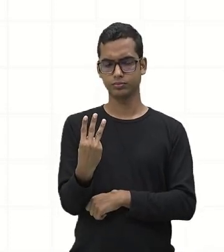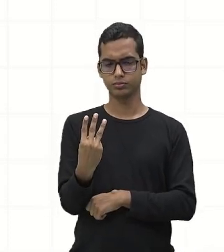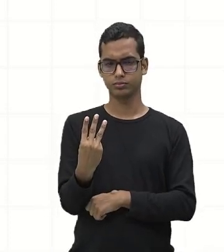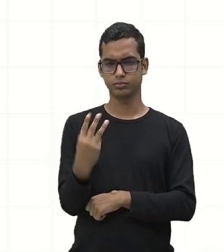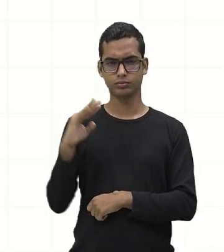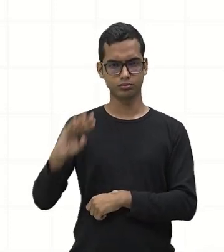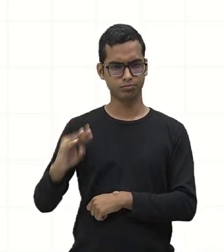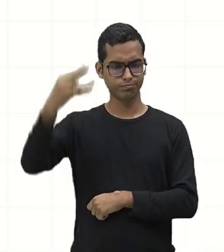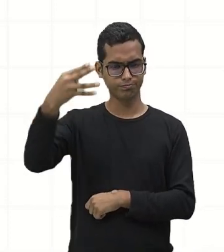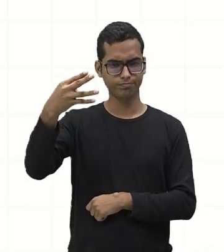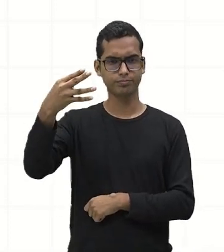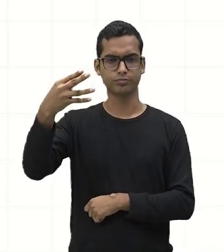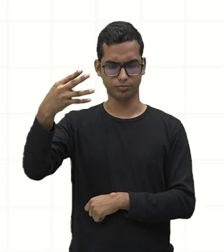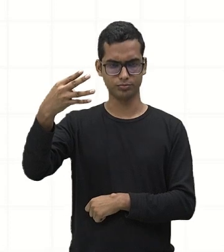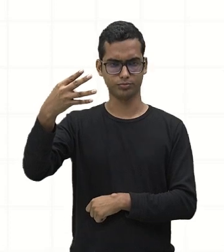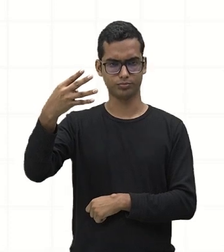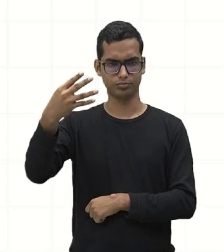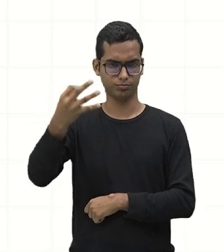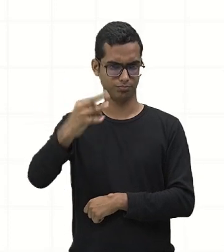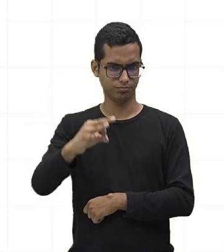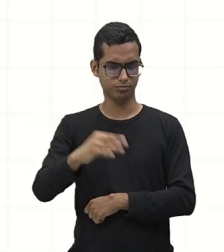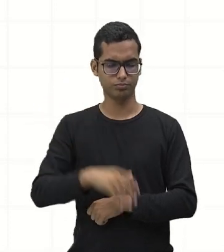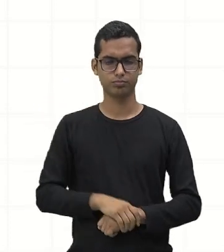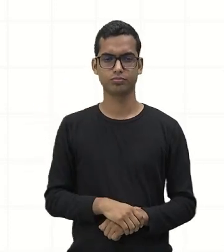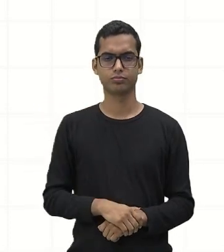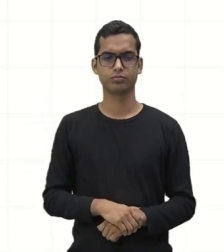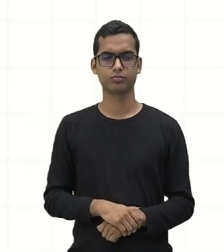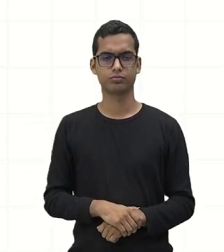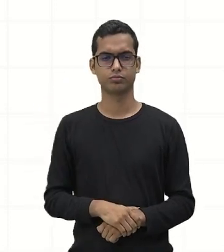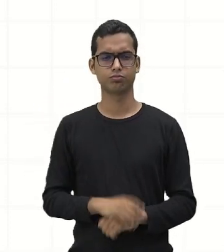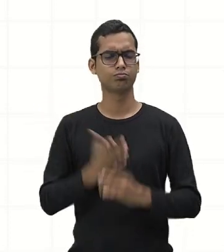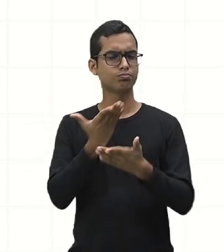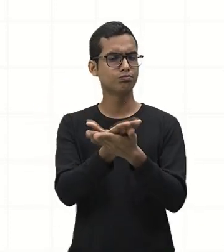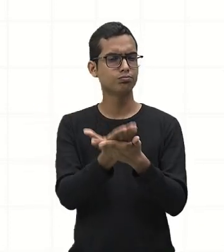quarta potência, né? Nós vimos aqui que,